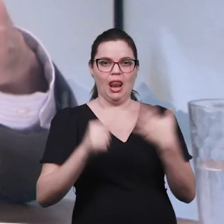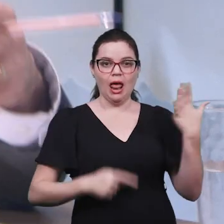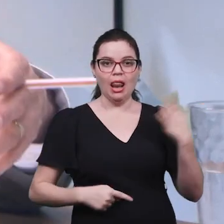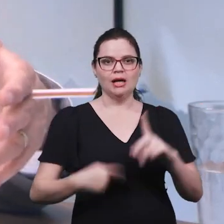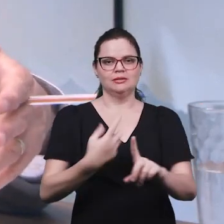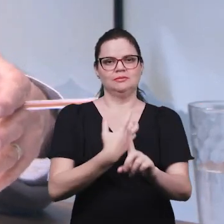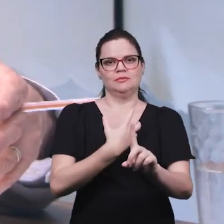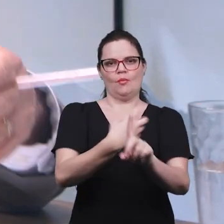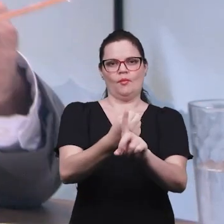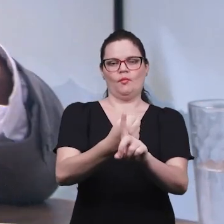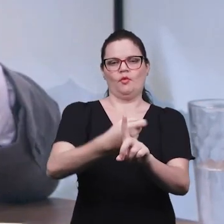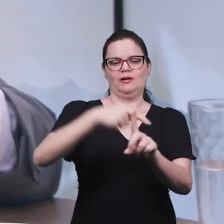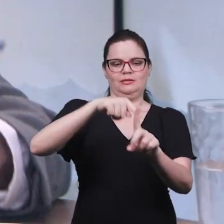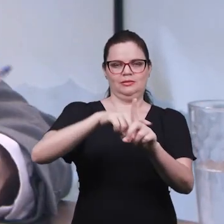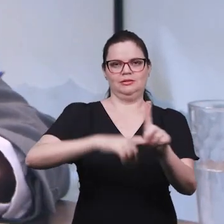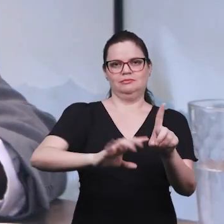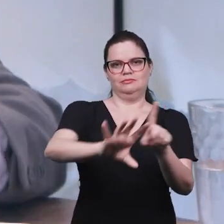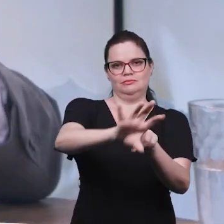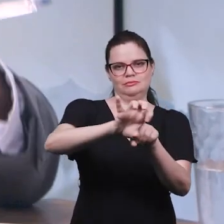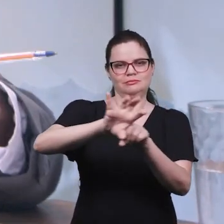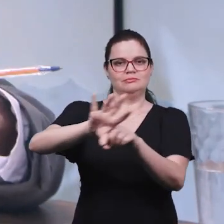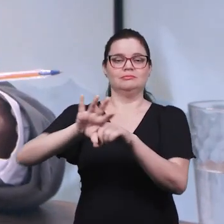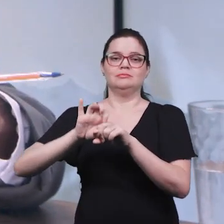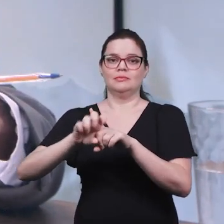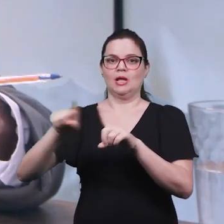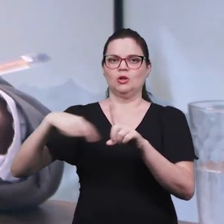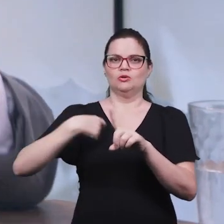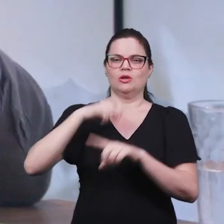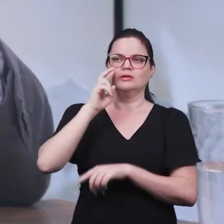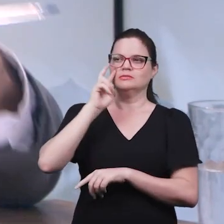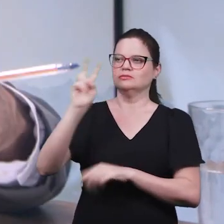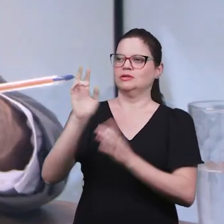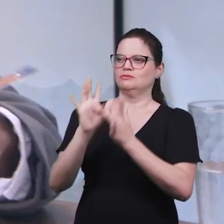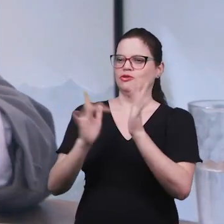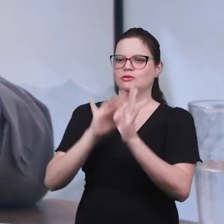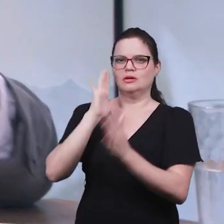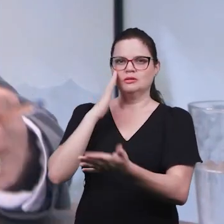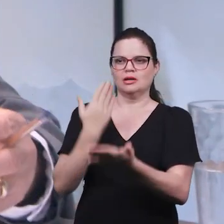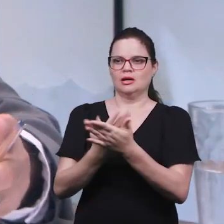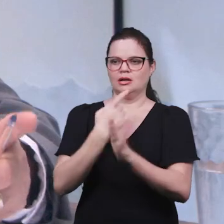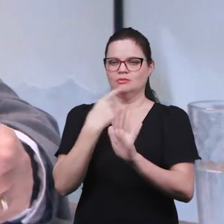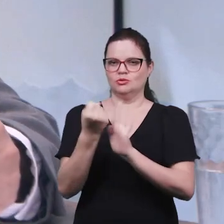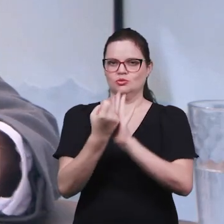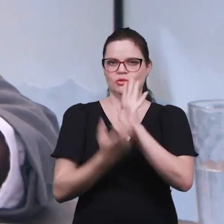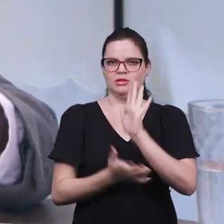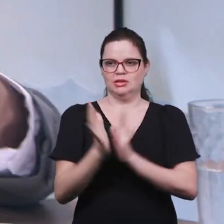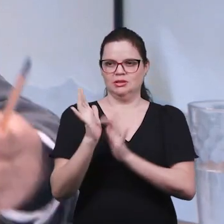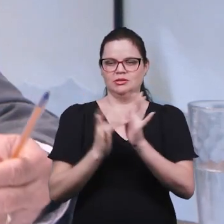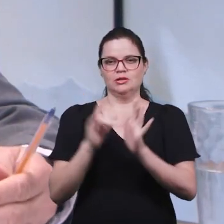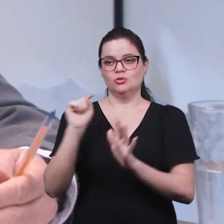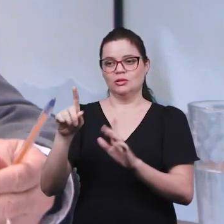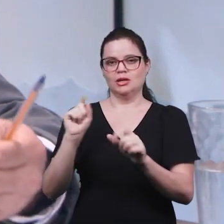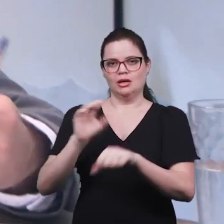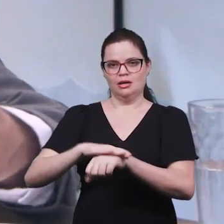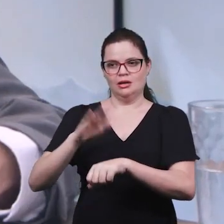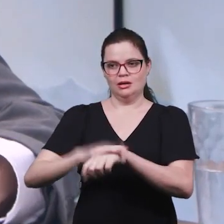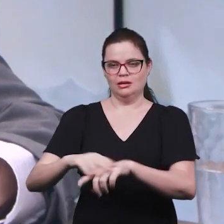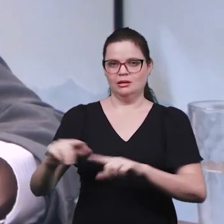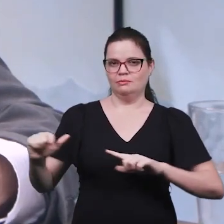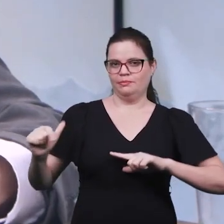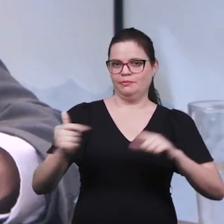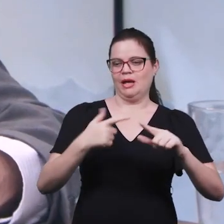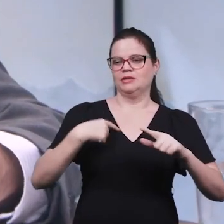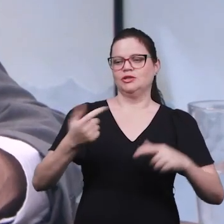caiu sobre ele. Então, quando nós olhamos para o Senhor Jesus, cremos nele, no seu sacrifício, naquilo que ele fez,